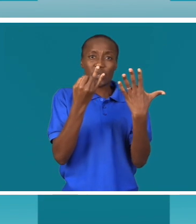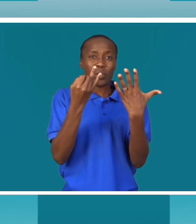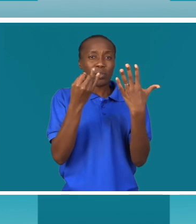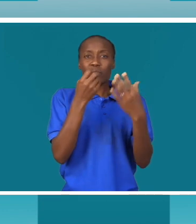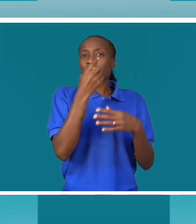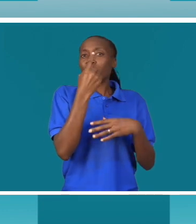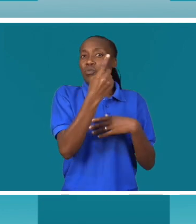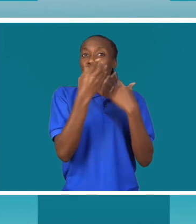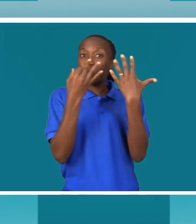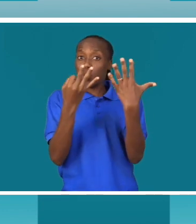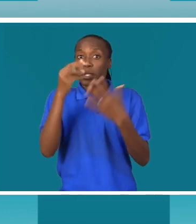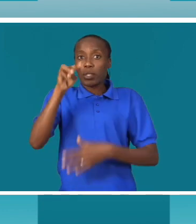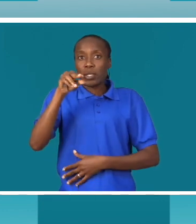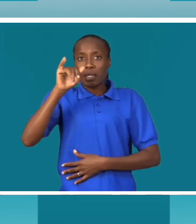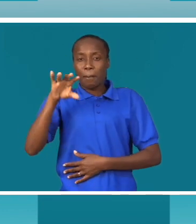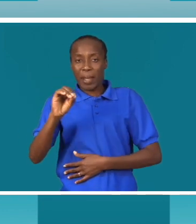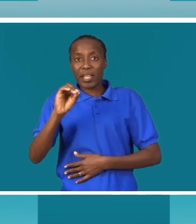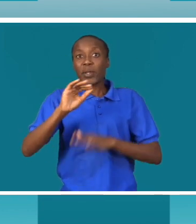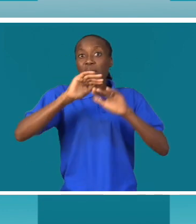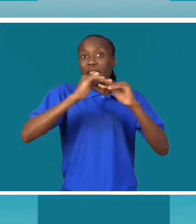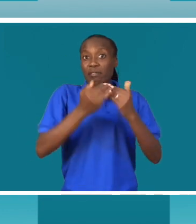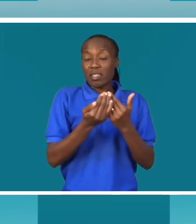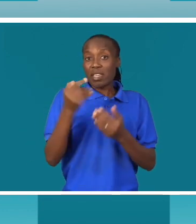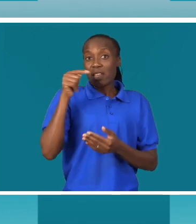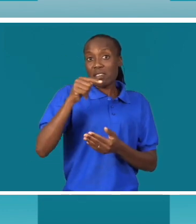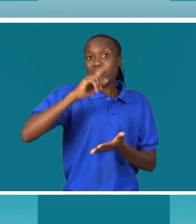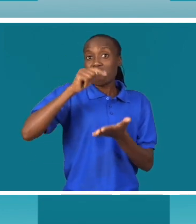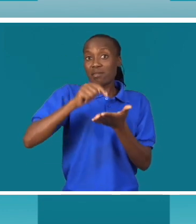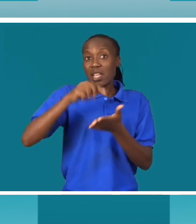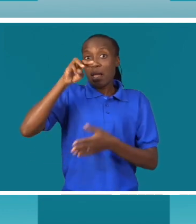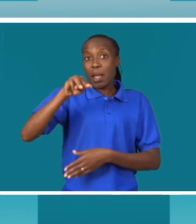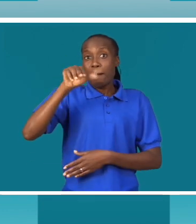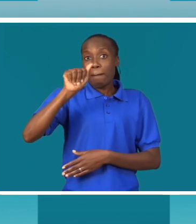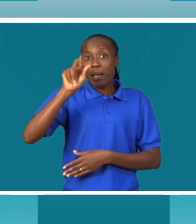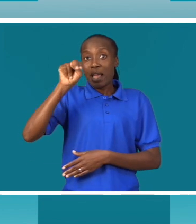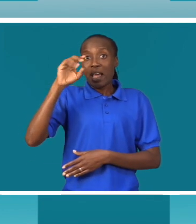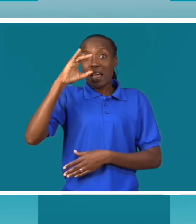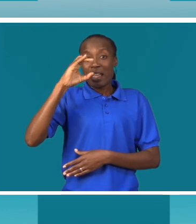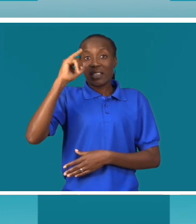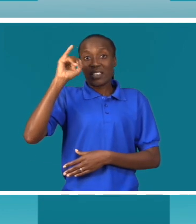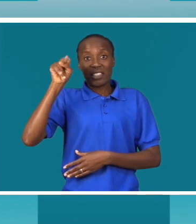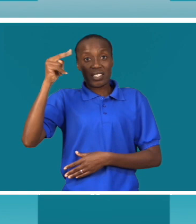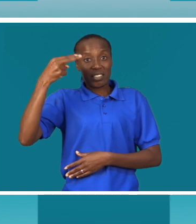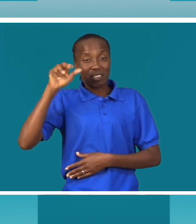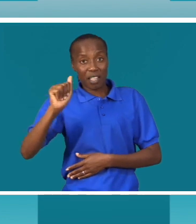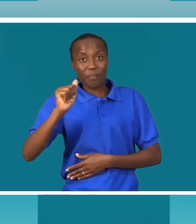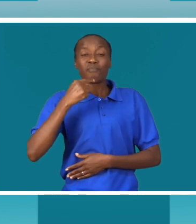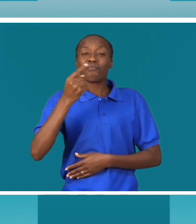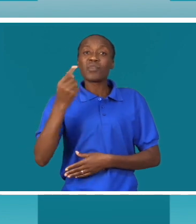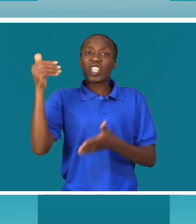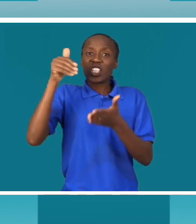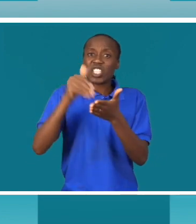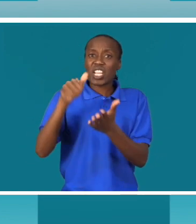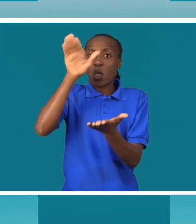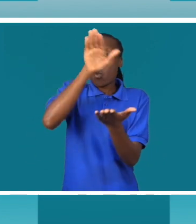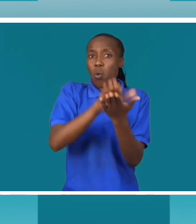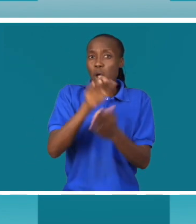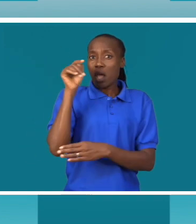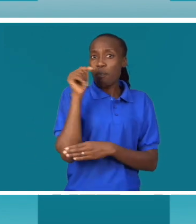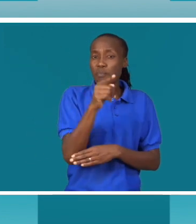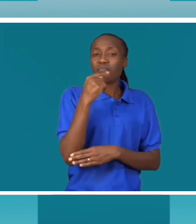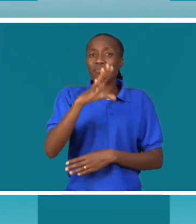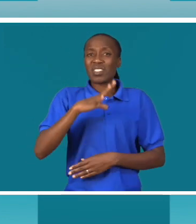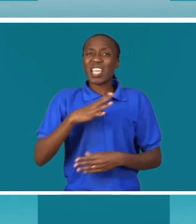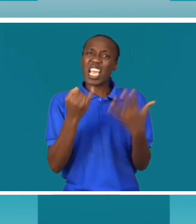maio tomamos um chapa de magra para a vila com os seis copos chegado já a